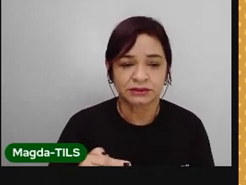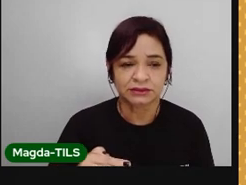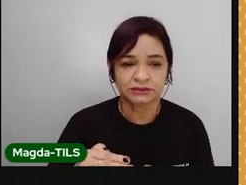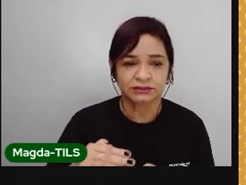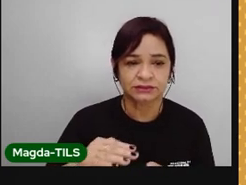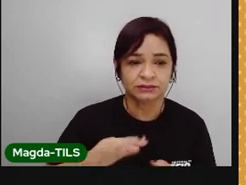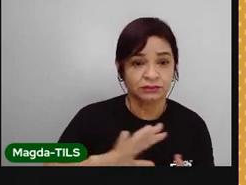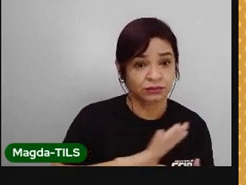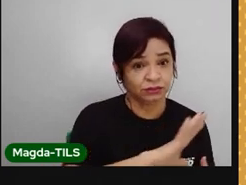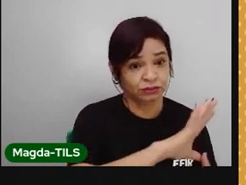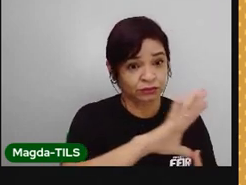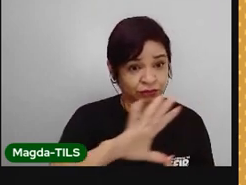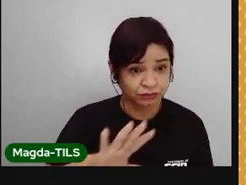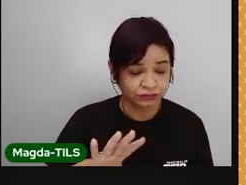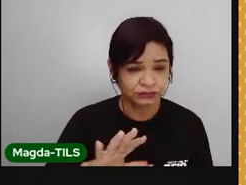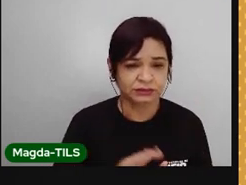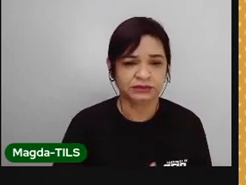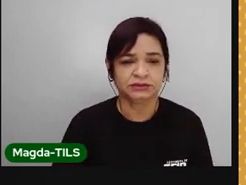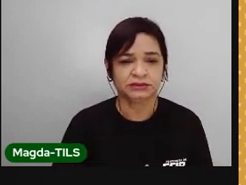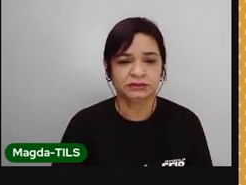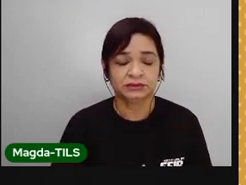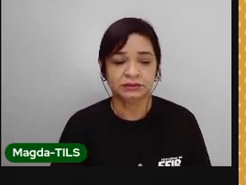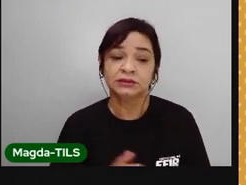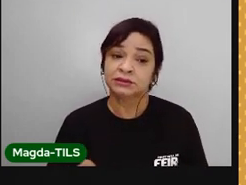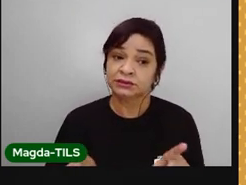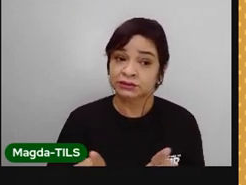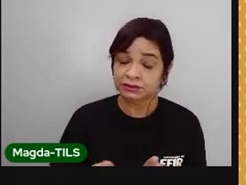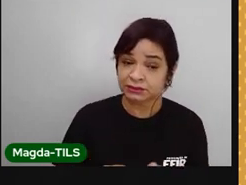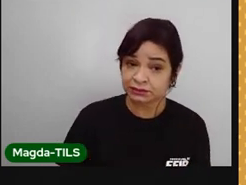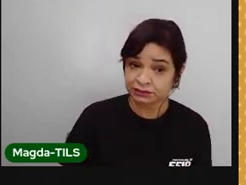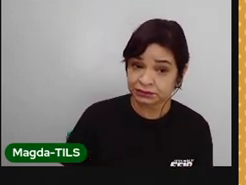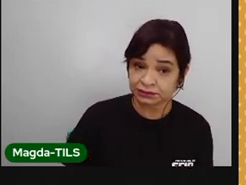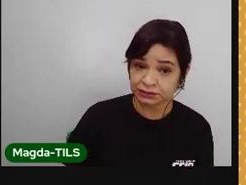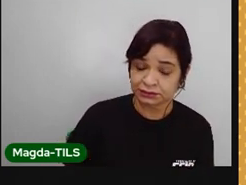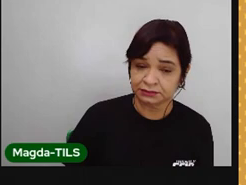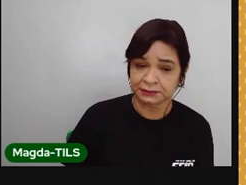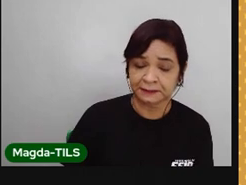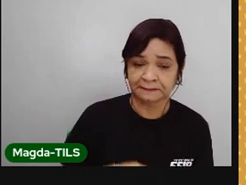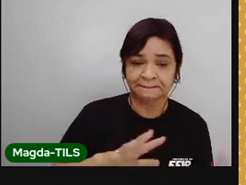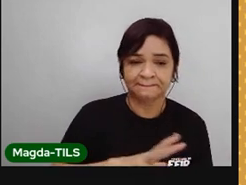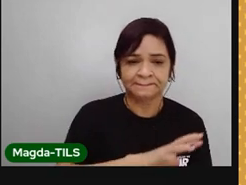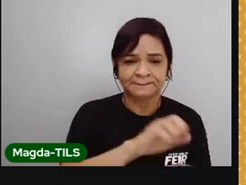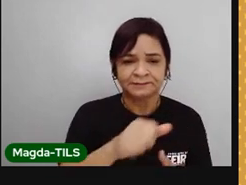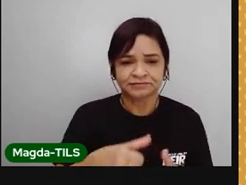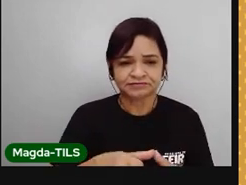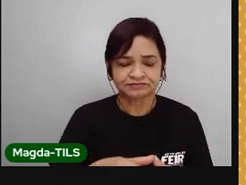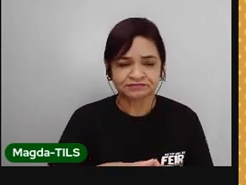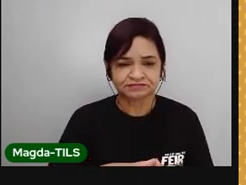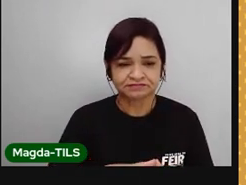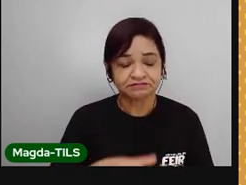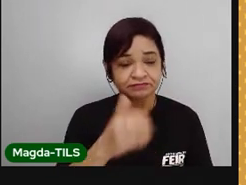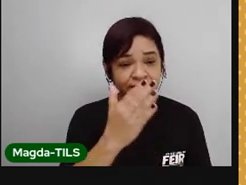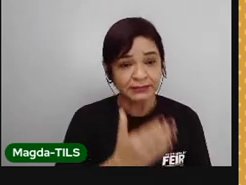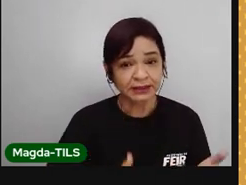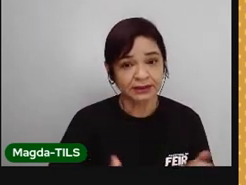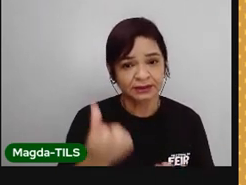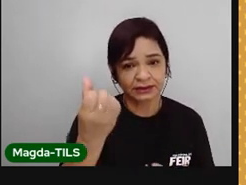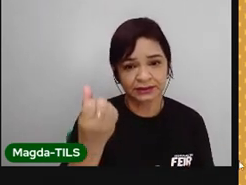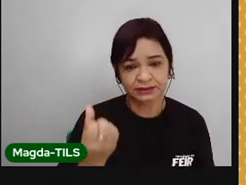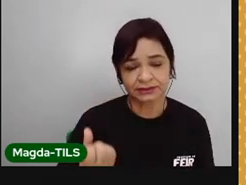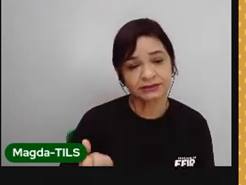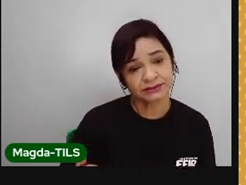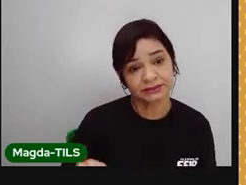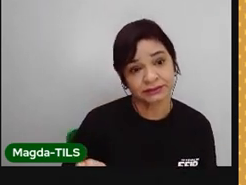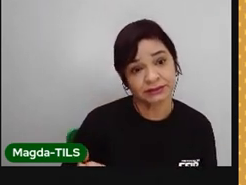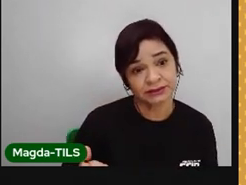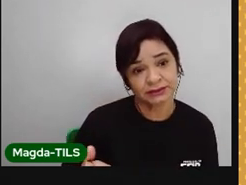corresponde aos próprios continentes. E falando em continentes, o nosso planeta está dividido em seis, que são a própria